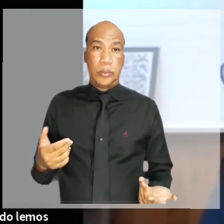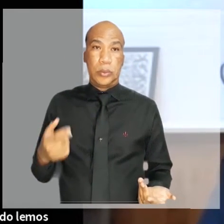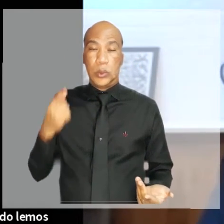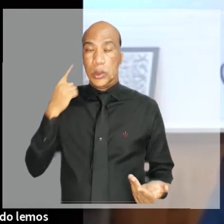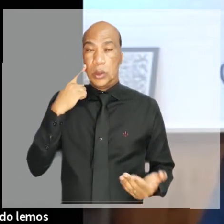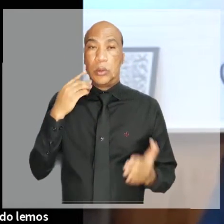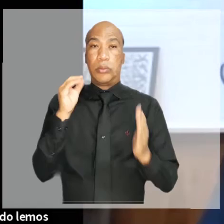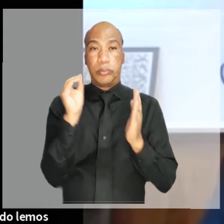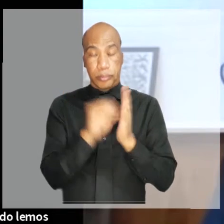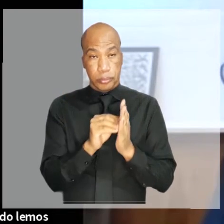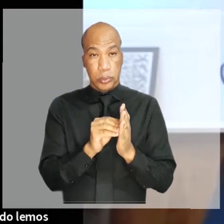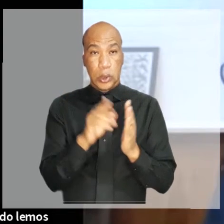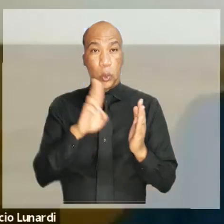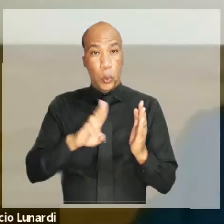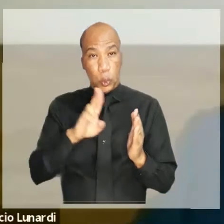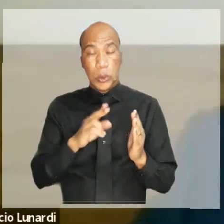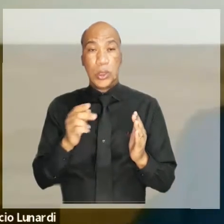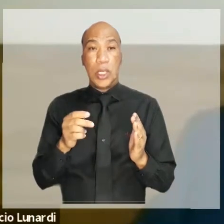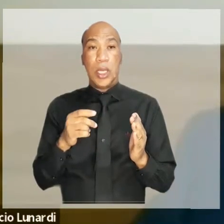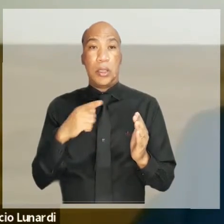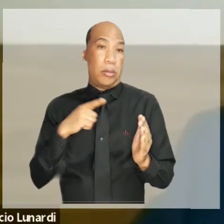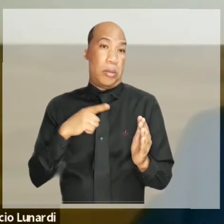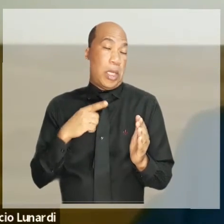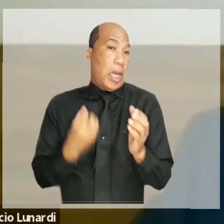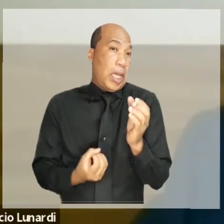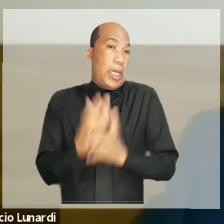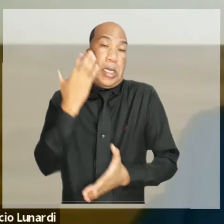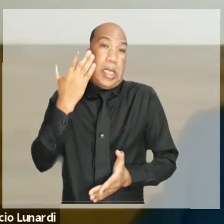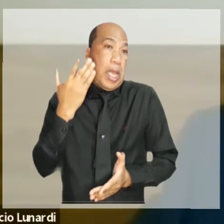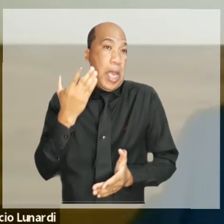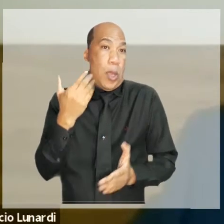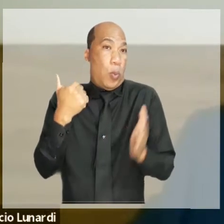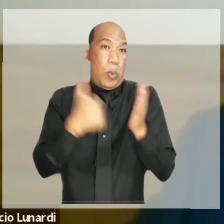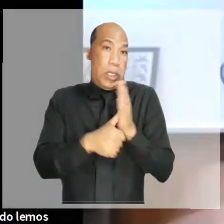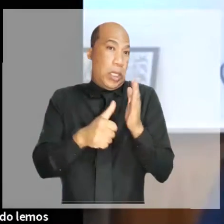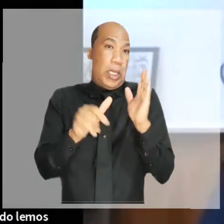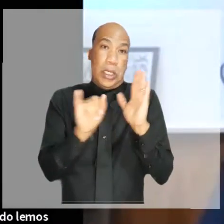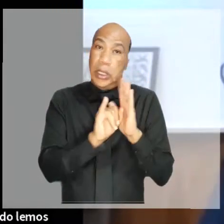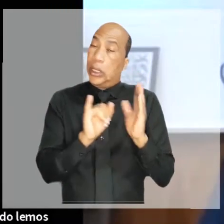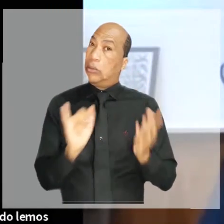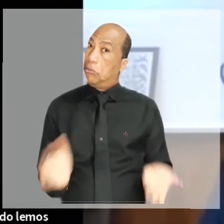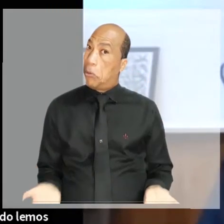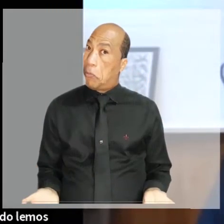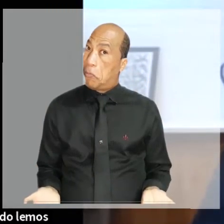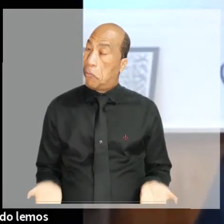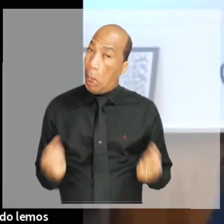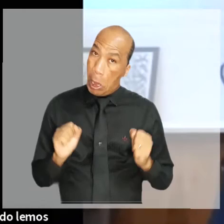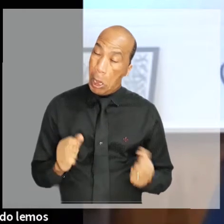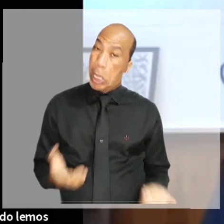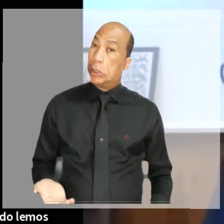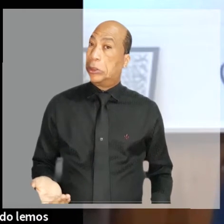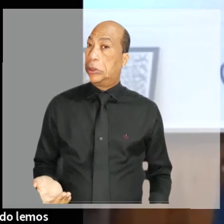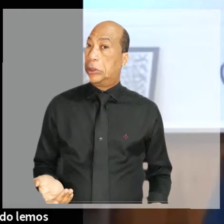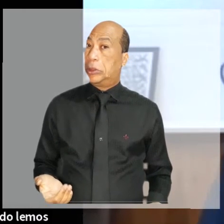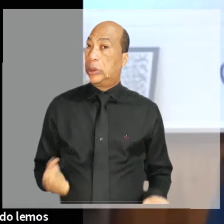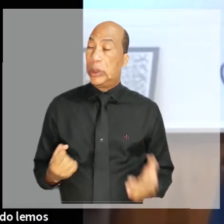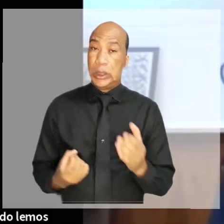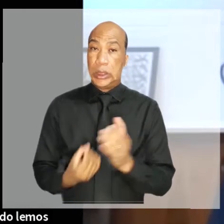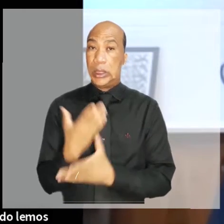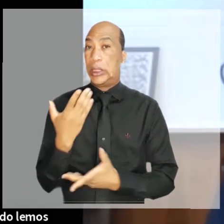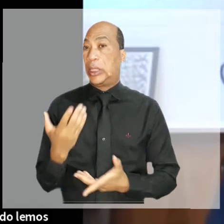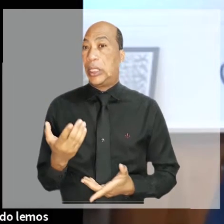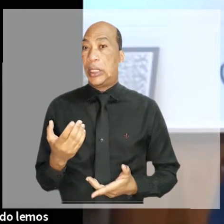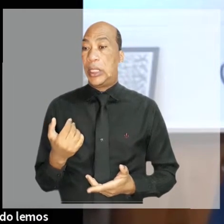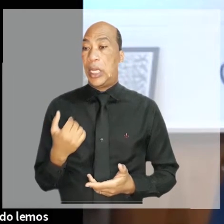criar mecanismos de monitoramento da informação e acompanhamento dela muito mais sofisticados.